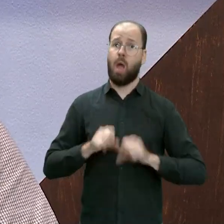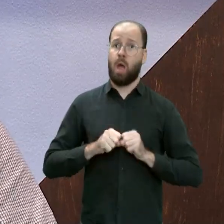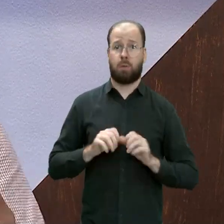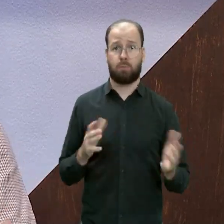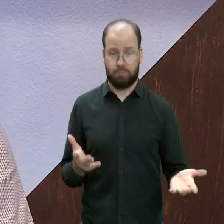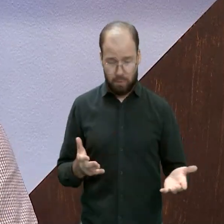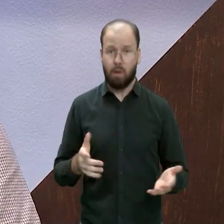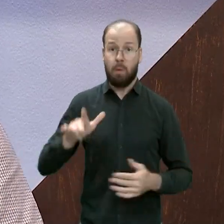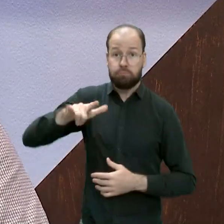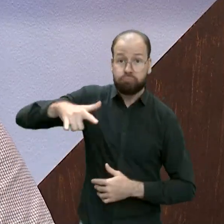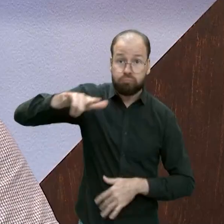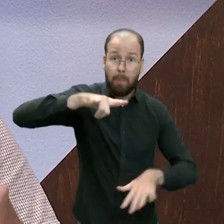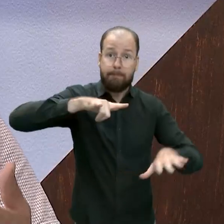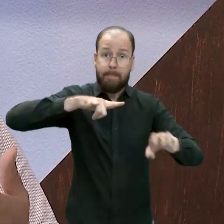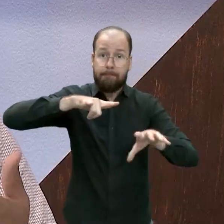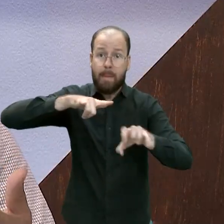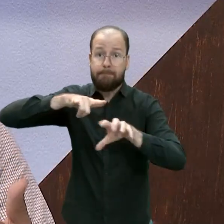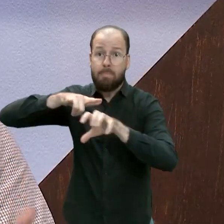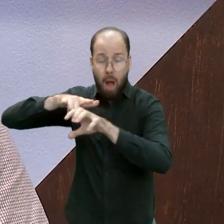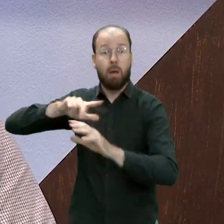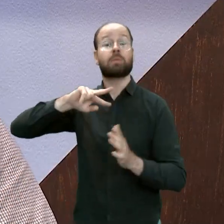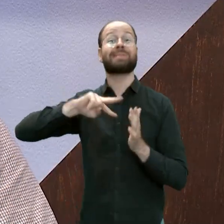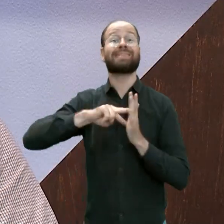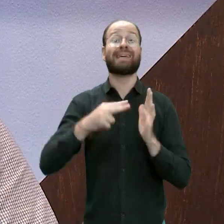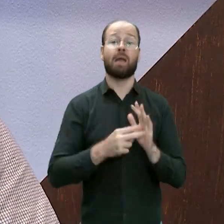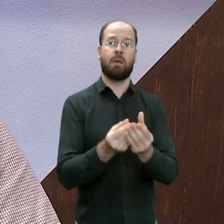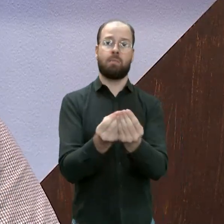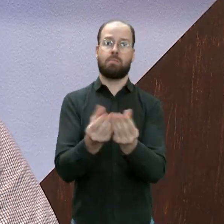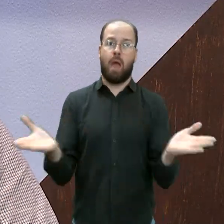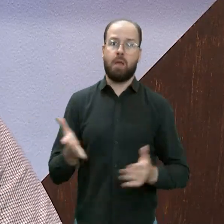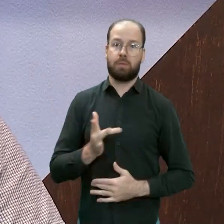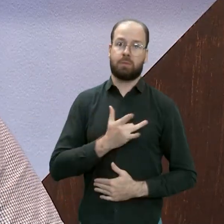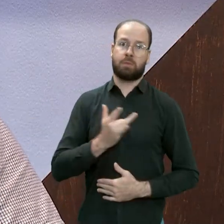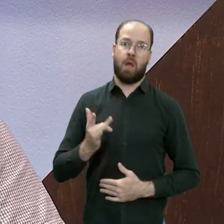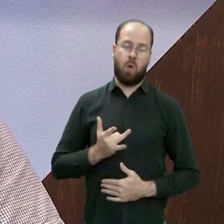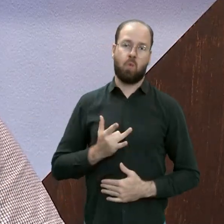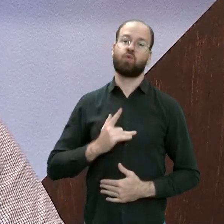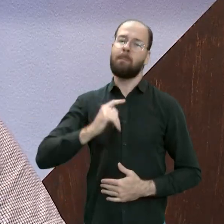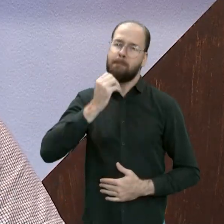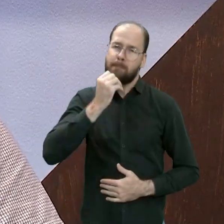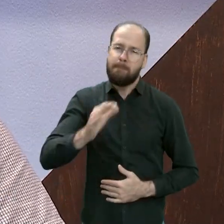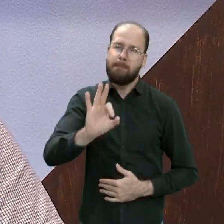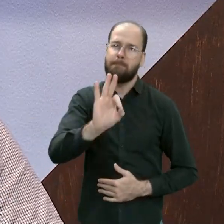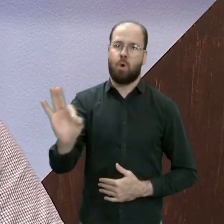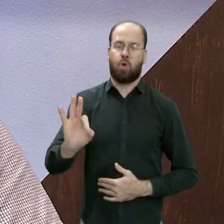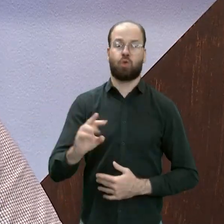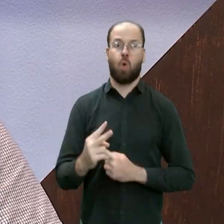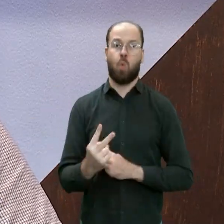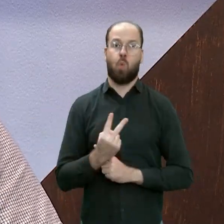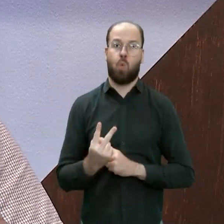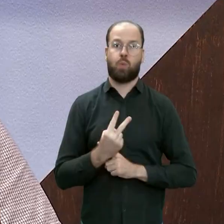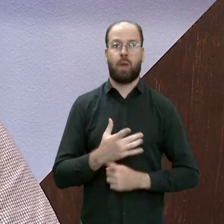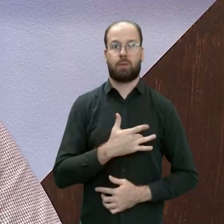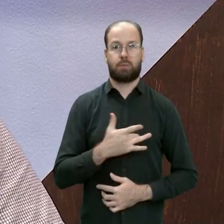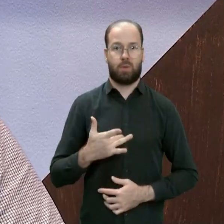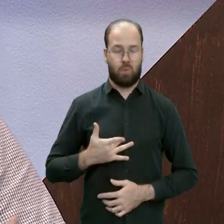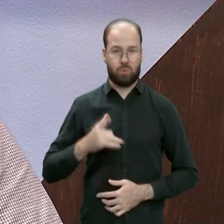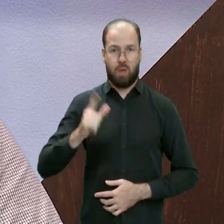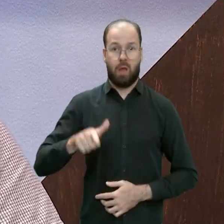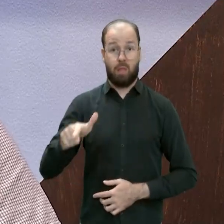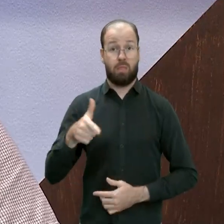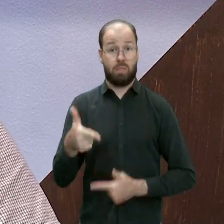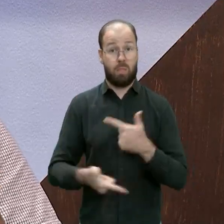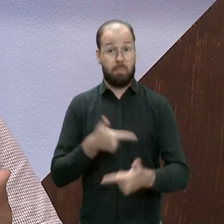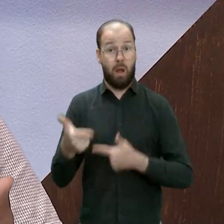um bem para a sociedade muito bom, né? Cuidar da nossa saúde. E então, um trabalho, um projeto